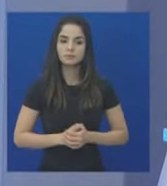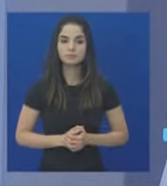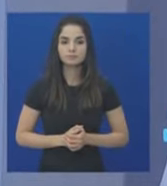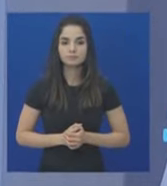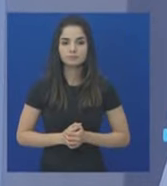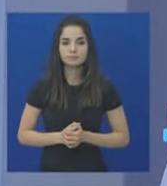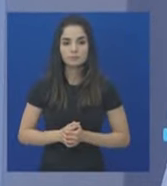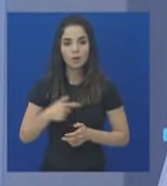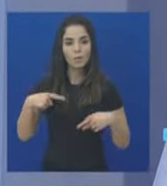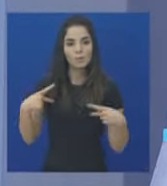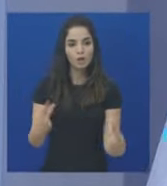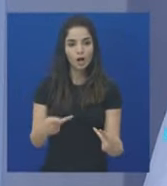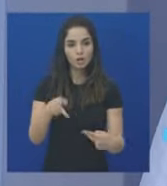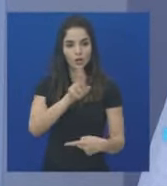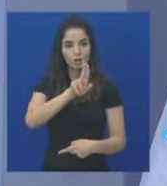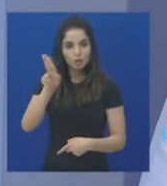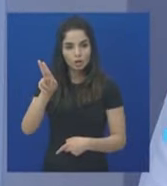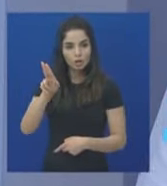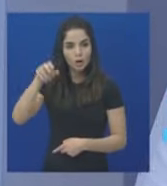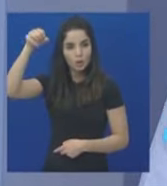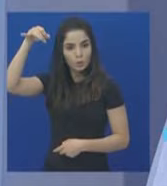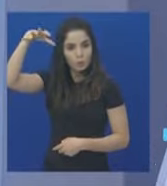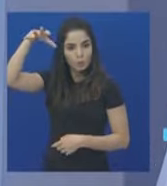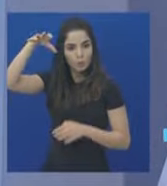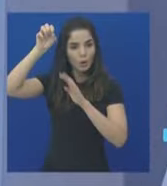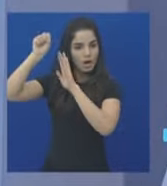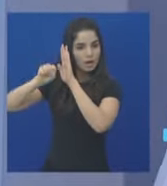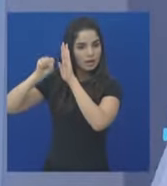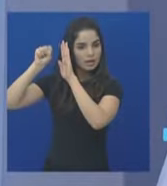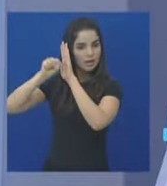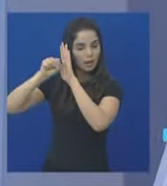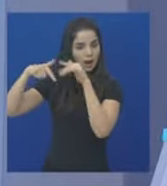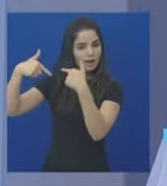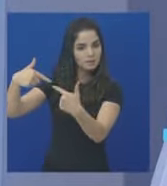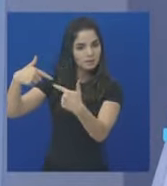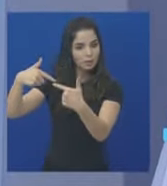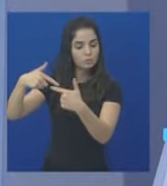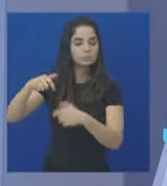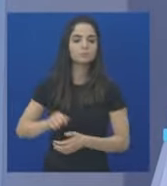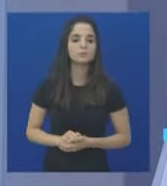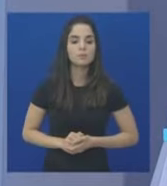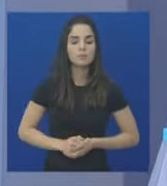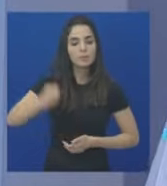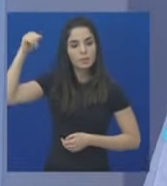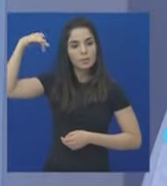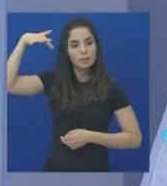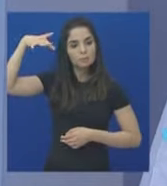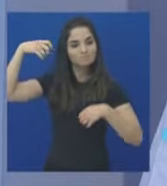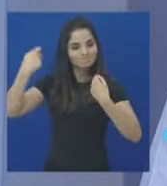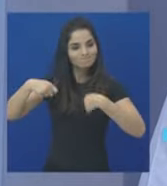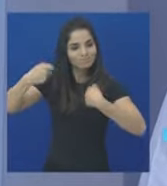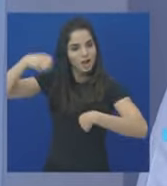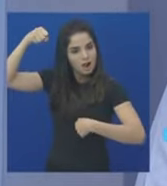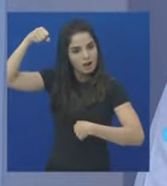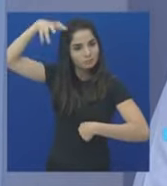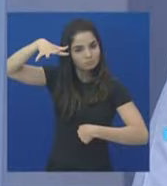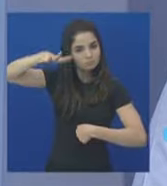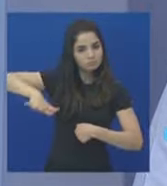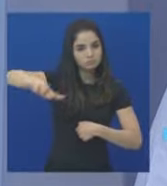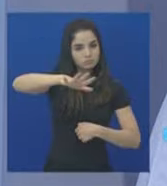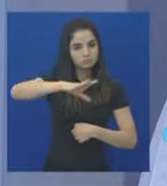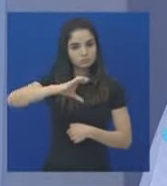um projeto que eu estou chamando de luz, câmera e ação. Luz é que precisamos iluminar a nossa cidade.